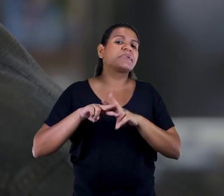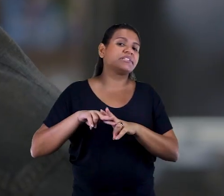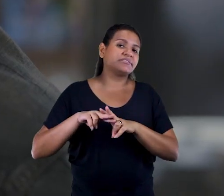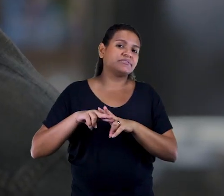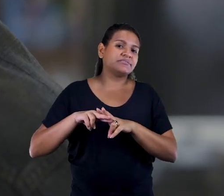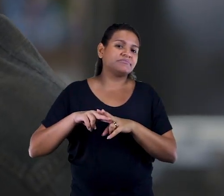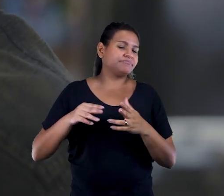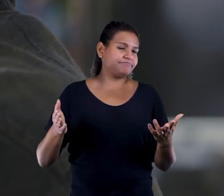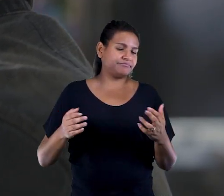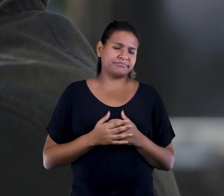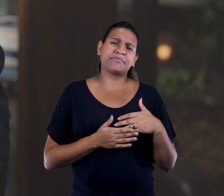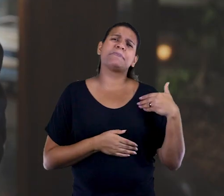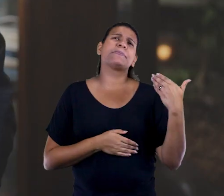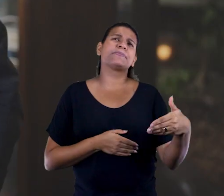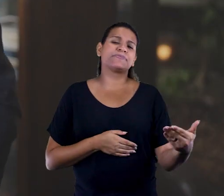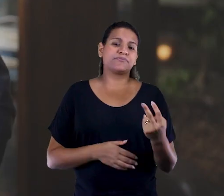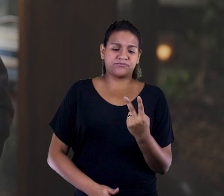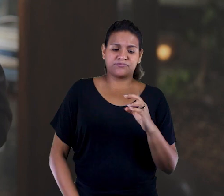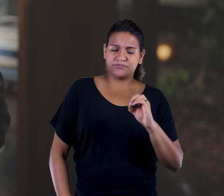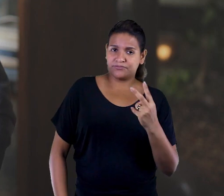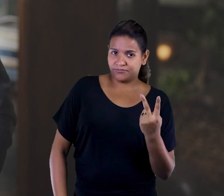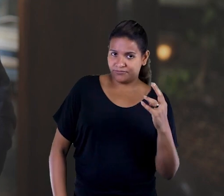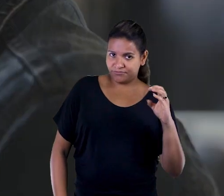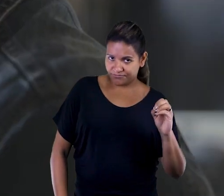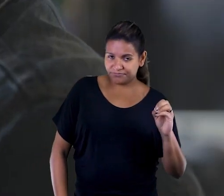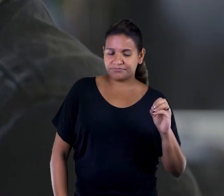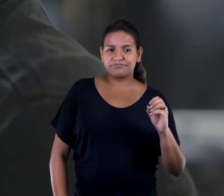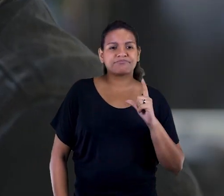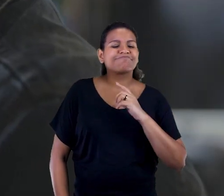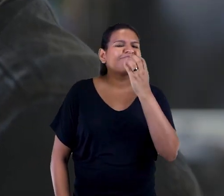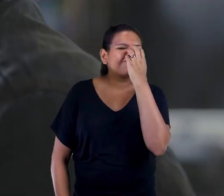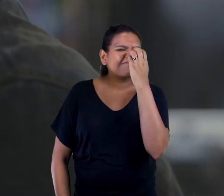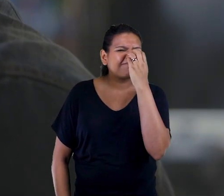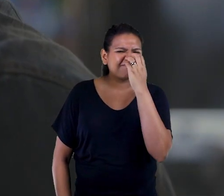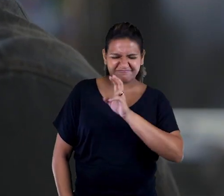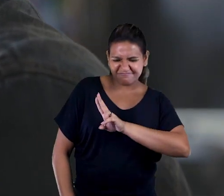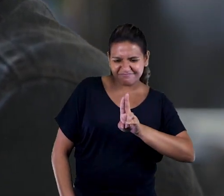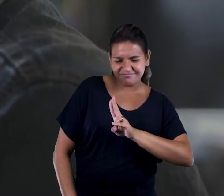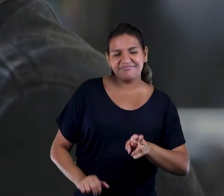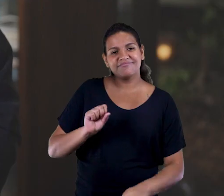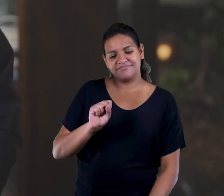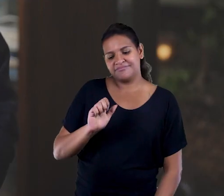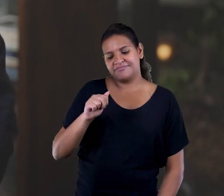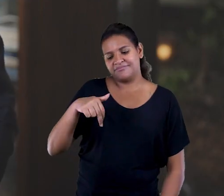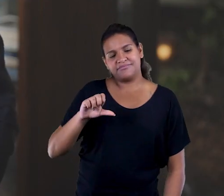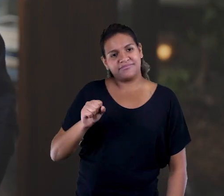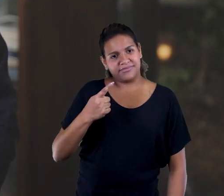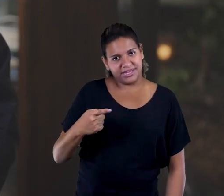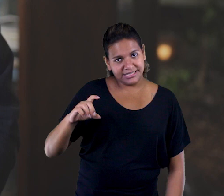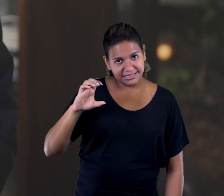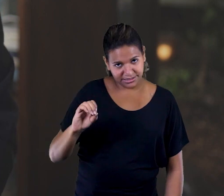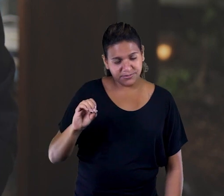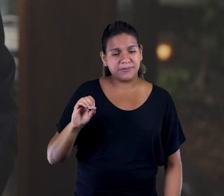quem comete crime contra animais. Só em 2020, com o caso de um cachorrinho chamado Sansão, que finalmente